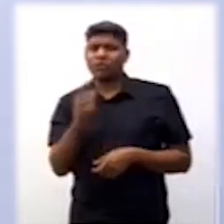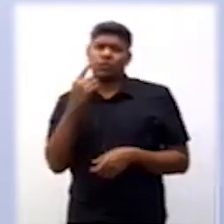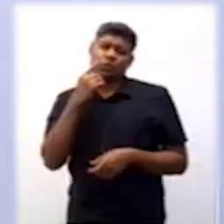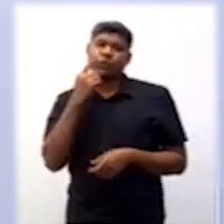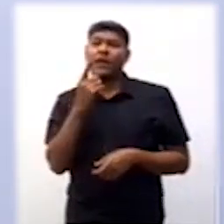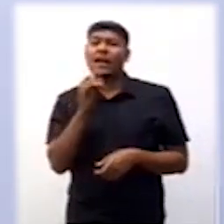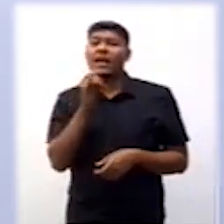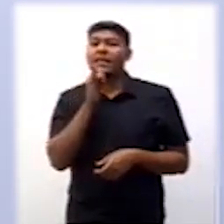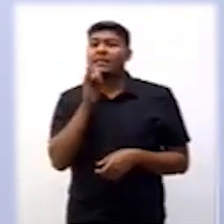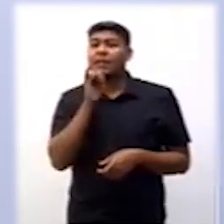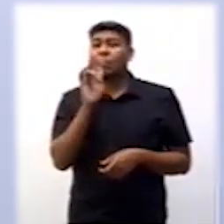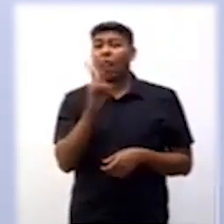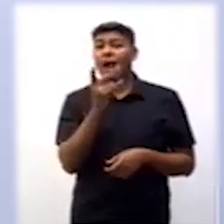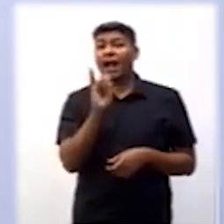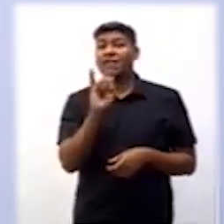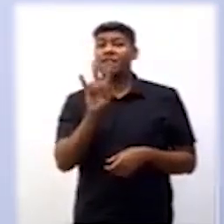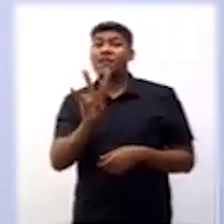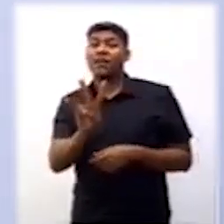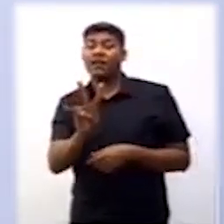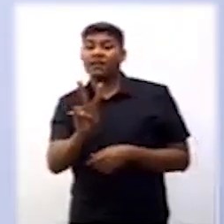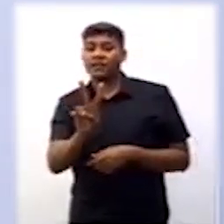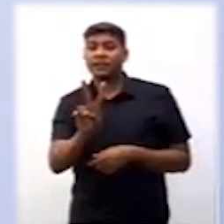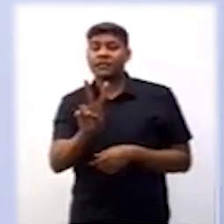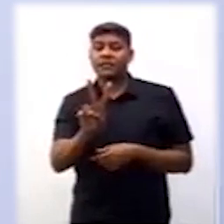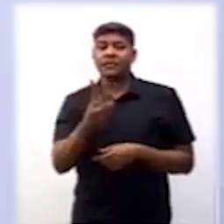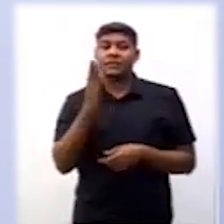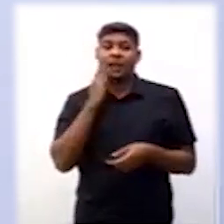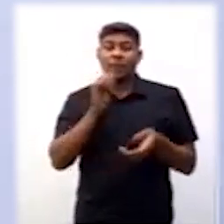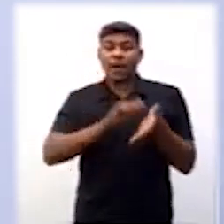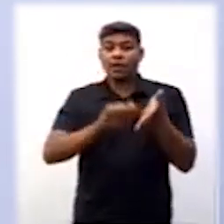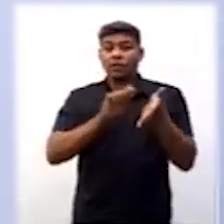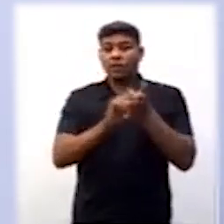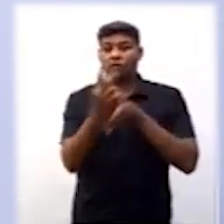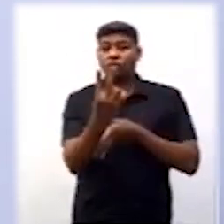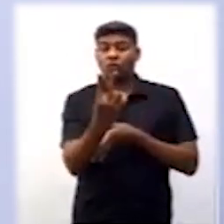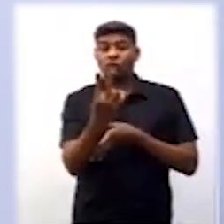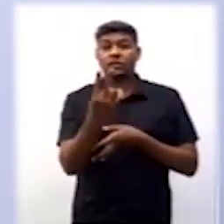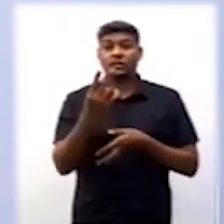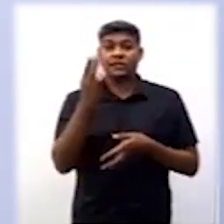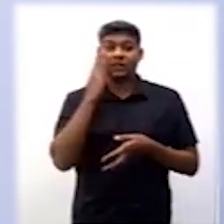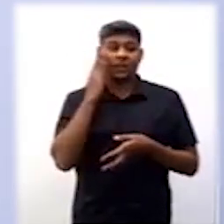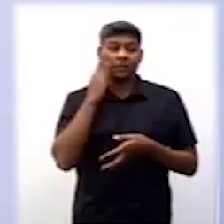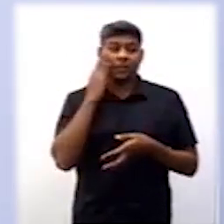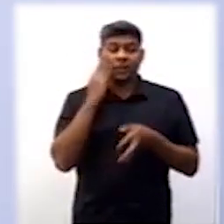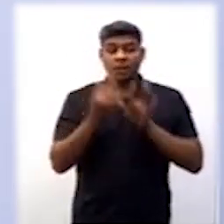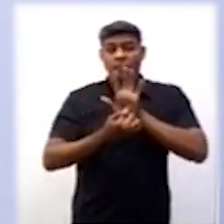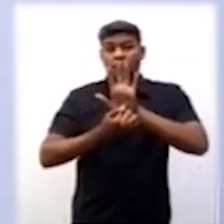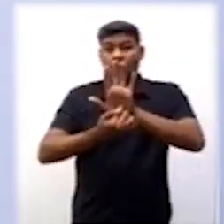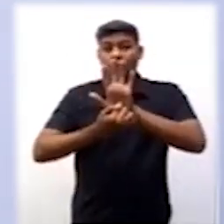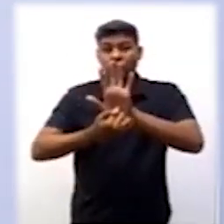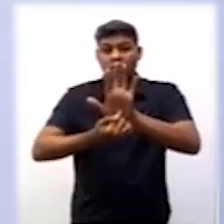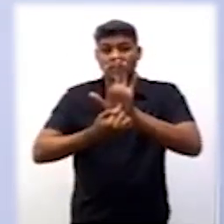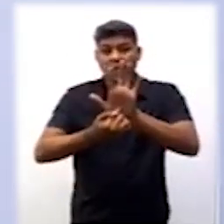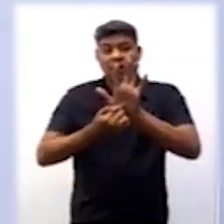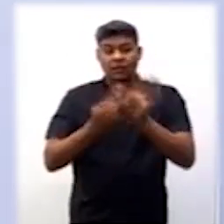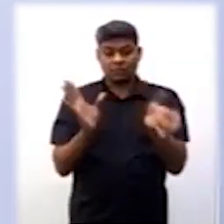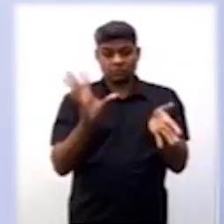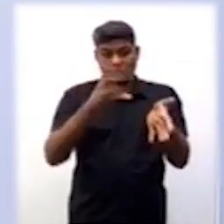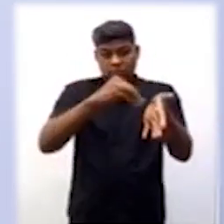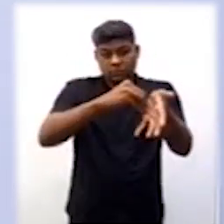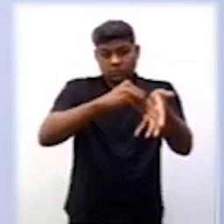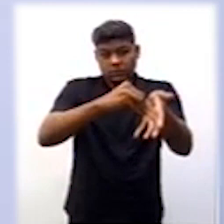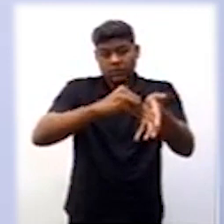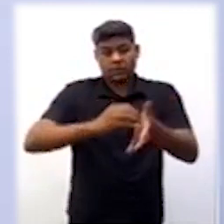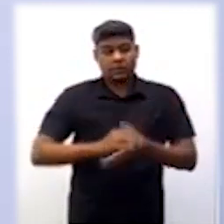O HIV, qual é a diferença? A gente vai ver aqui. Só que eu queria que você anotasse esses dois. Esses aqui de cima nem tanto eu quis mostrar, mas anota esses dois aqui,